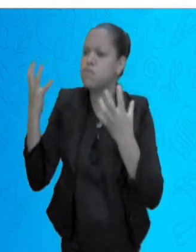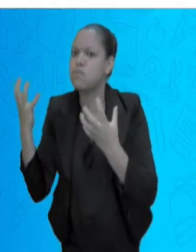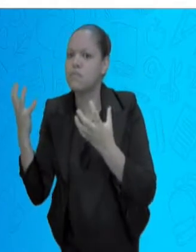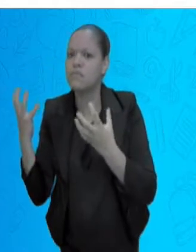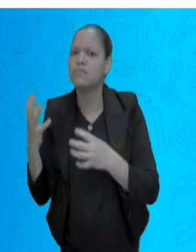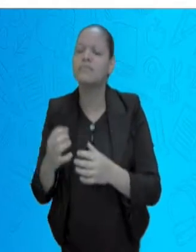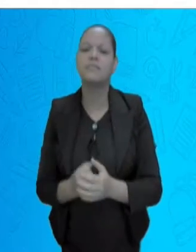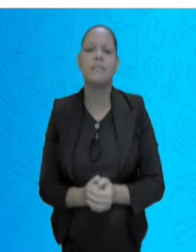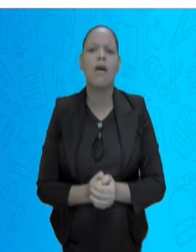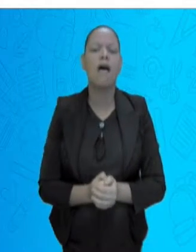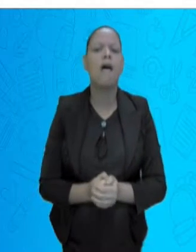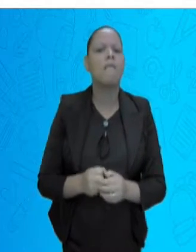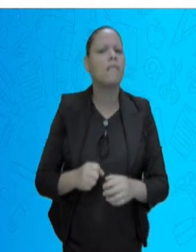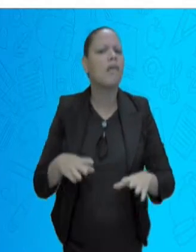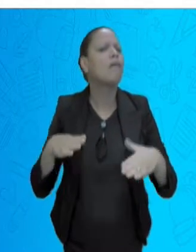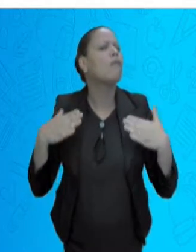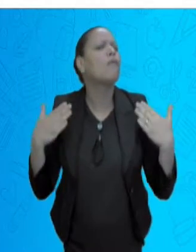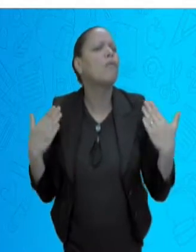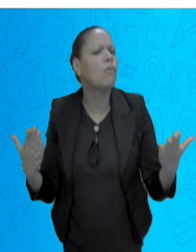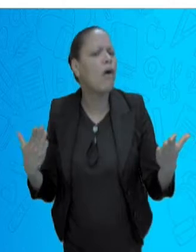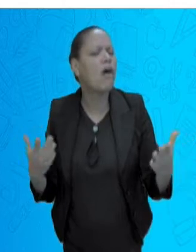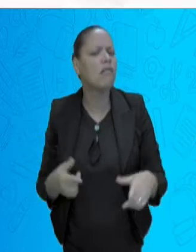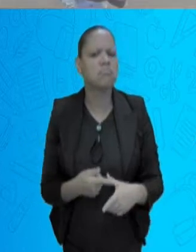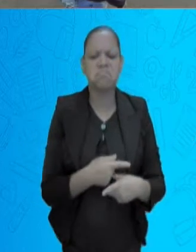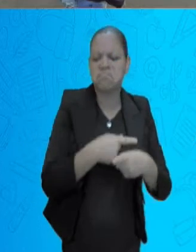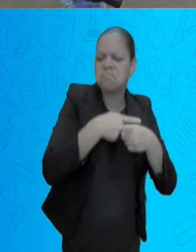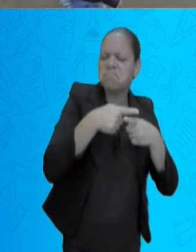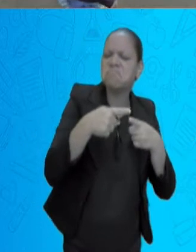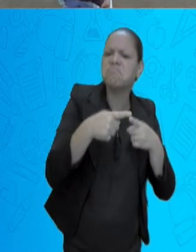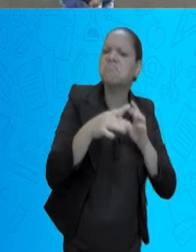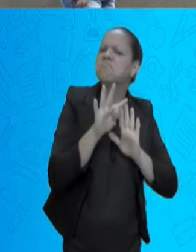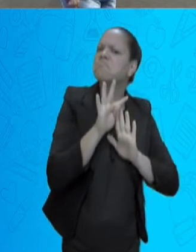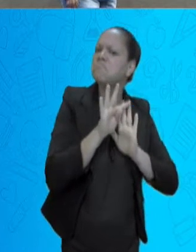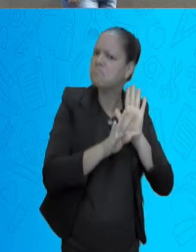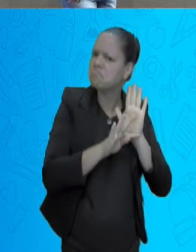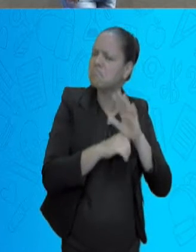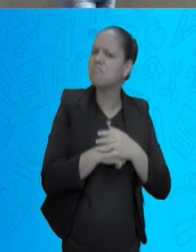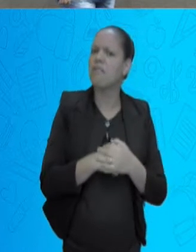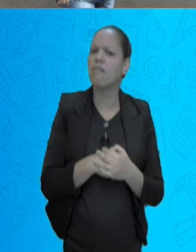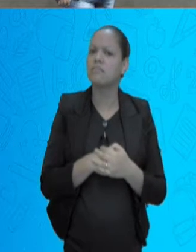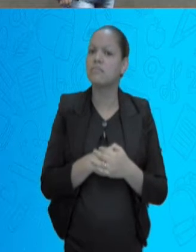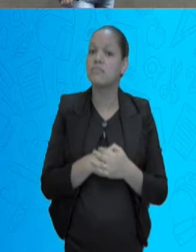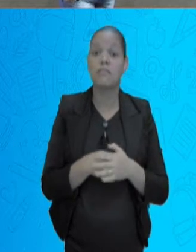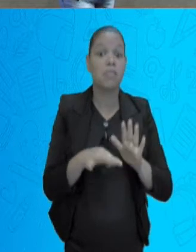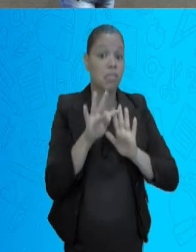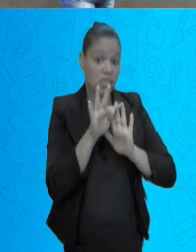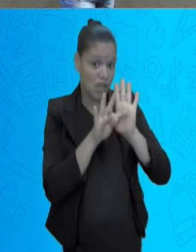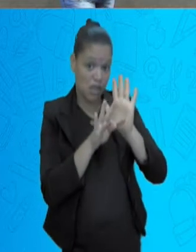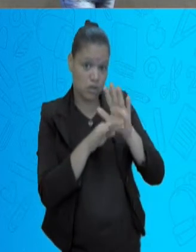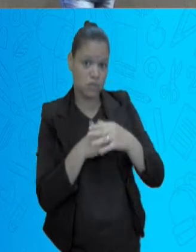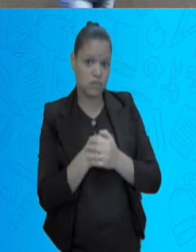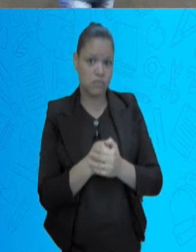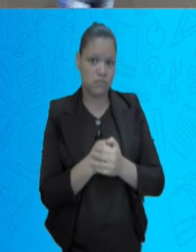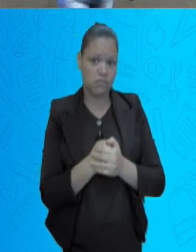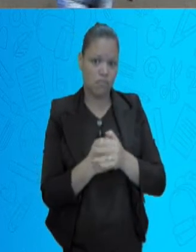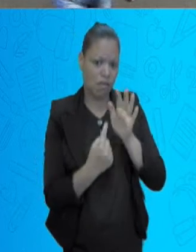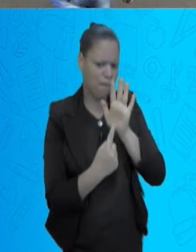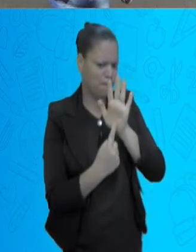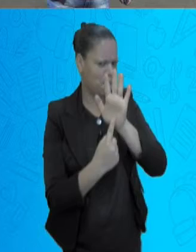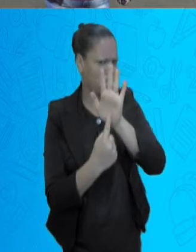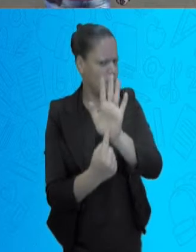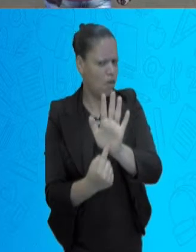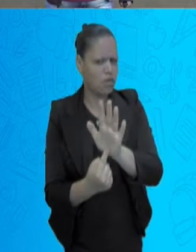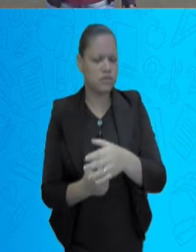Qual o gênero apresentado? O texto fala sobre filme. Bom, não é